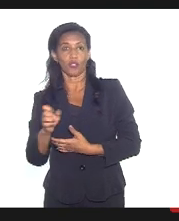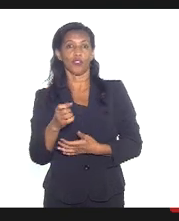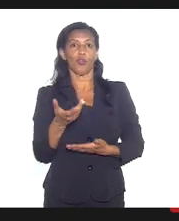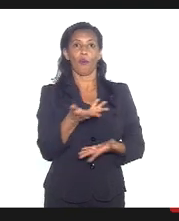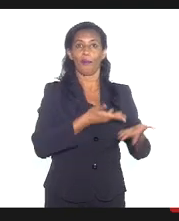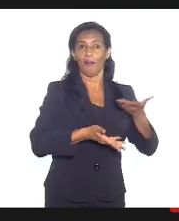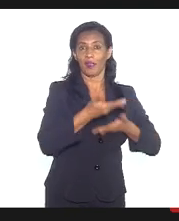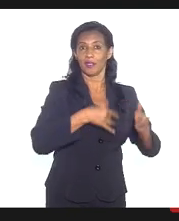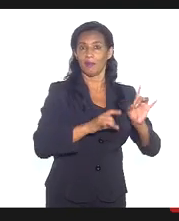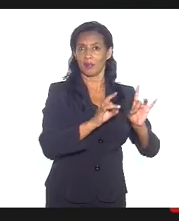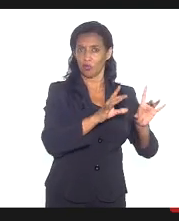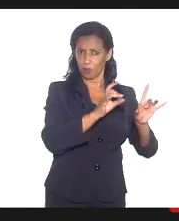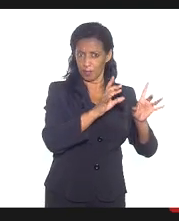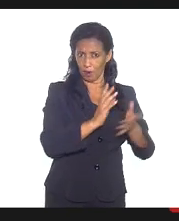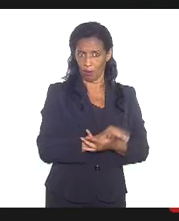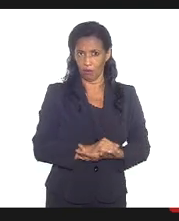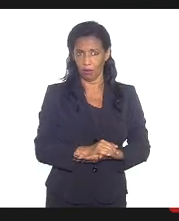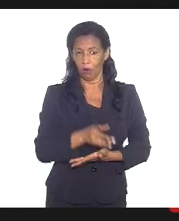Continuará da mesma forma?